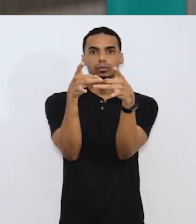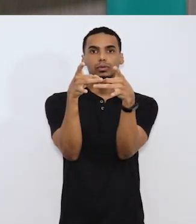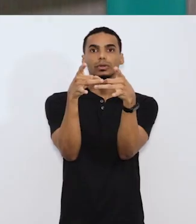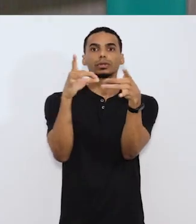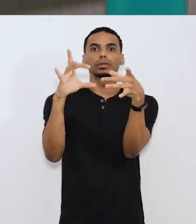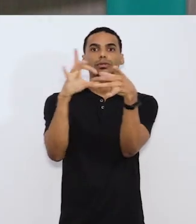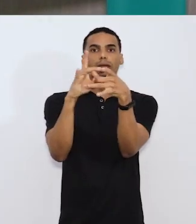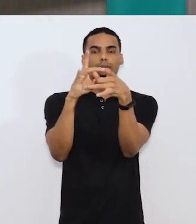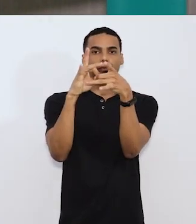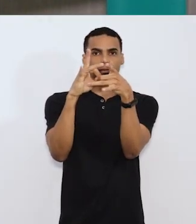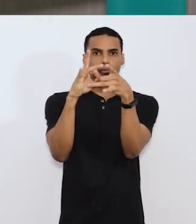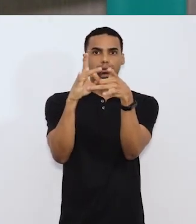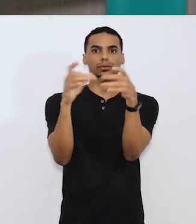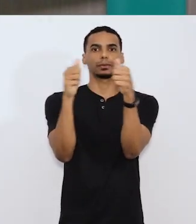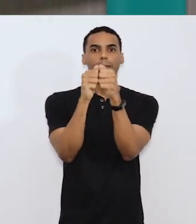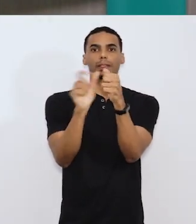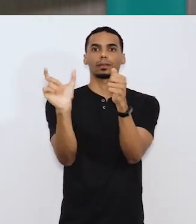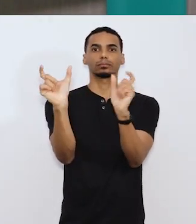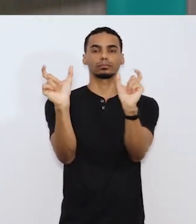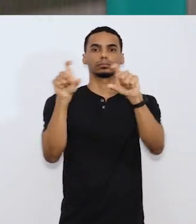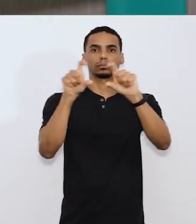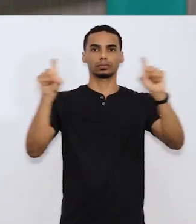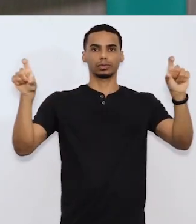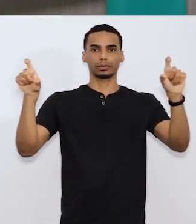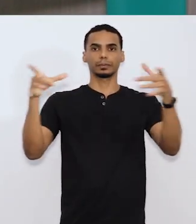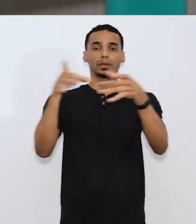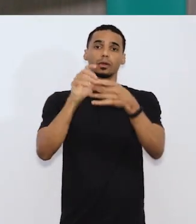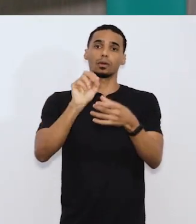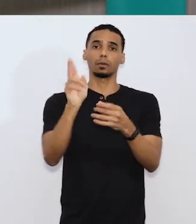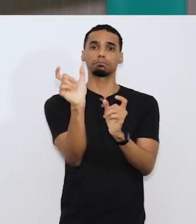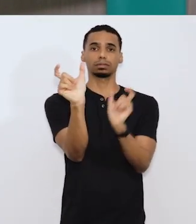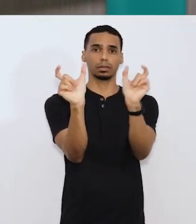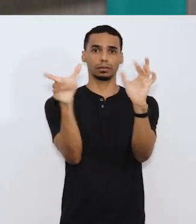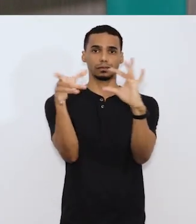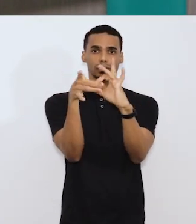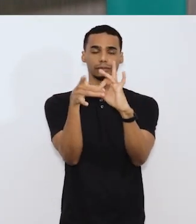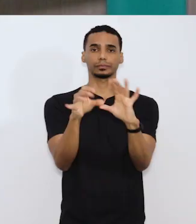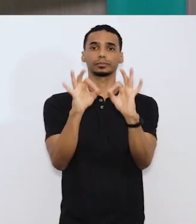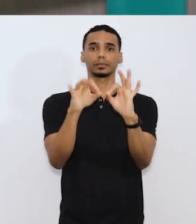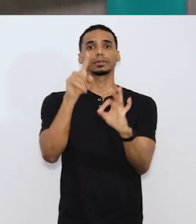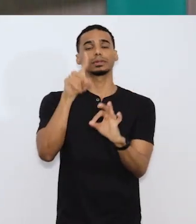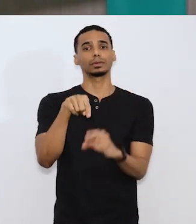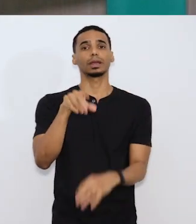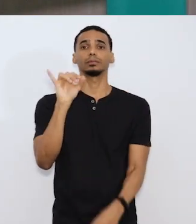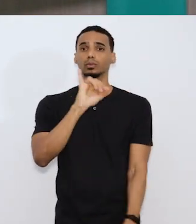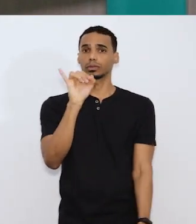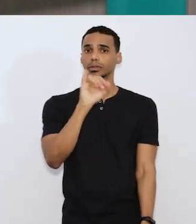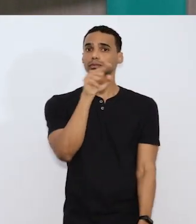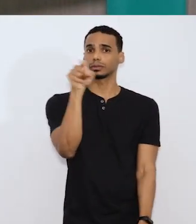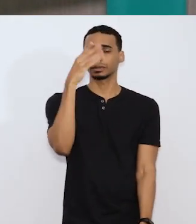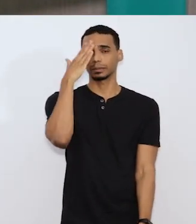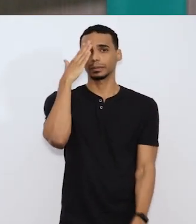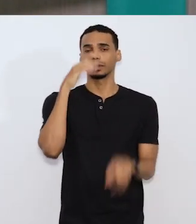um elo de ligação entre duas orações ou entre duas palavras. Isso é o que há de mais importante.